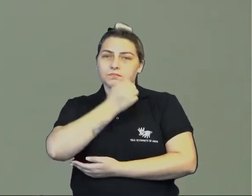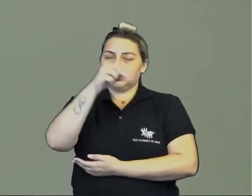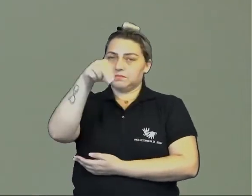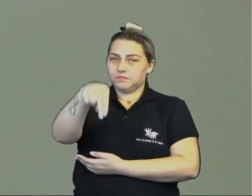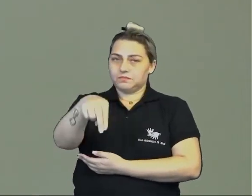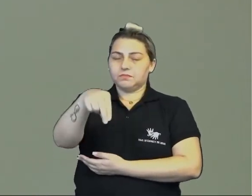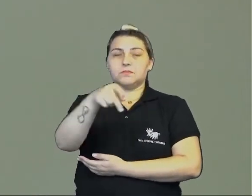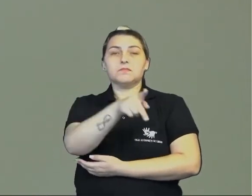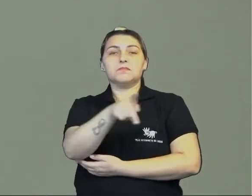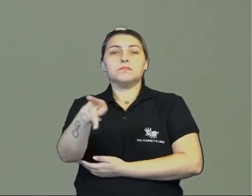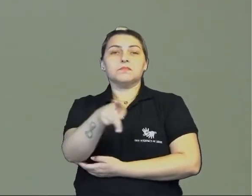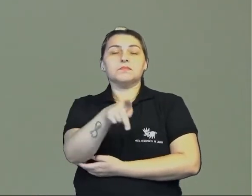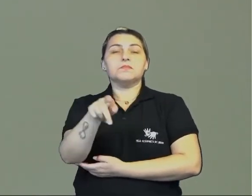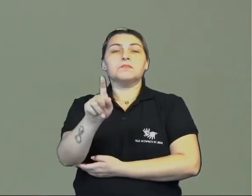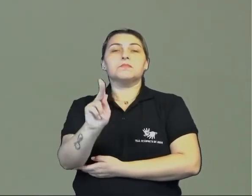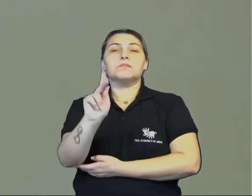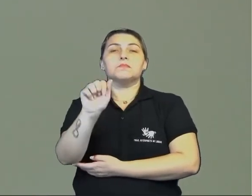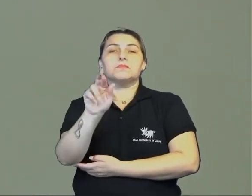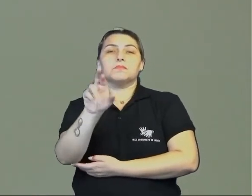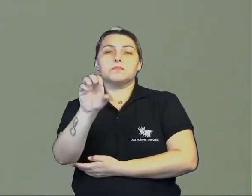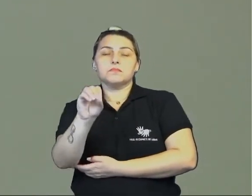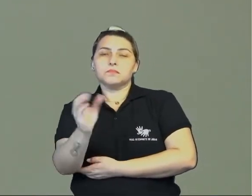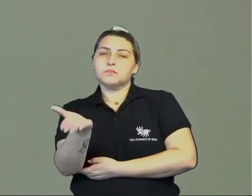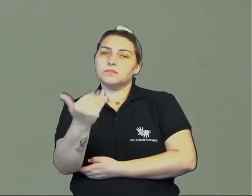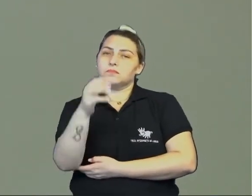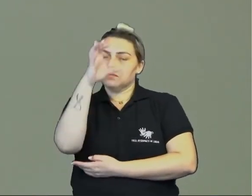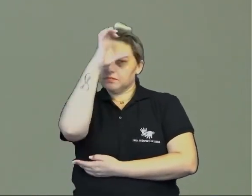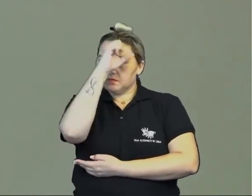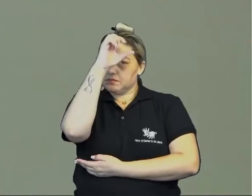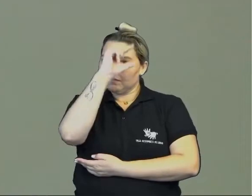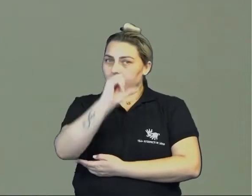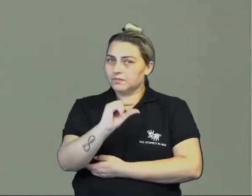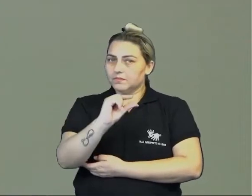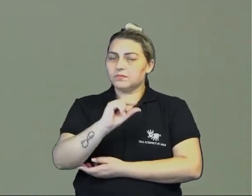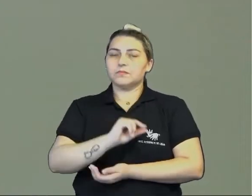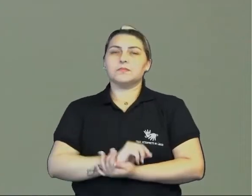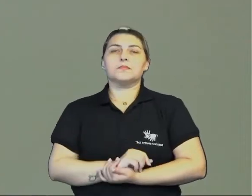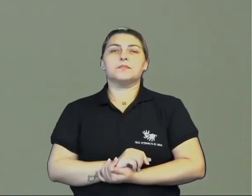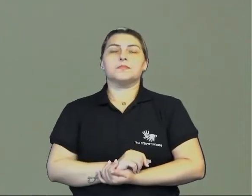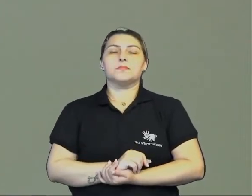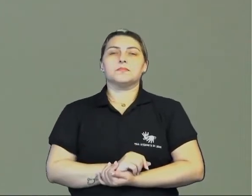naturais. Eu sou a professora Carol. Vamos aprender um pouquinho?